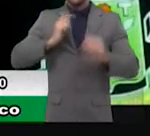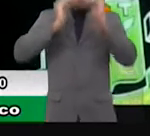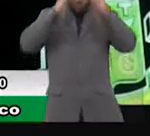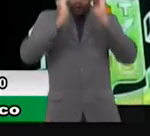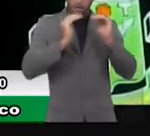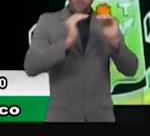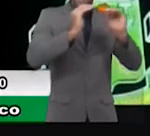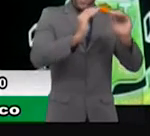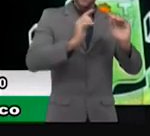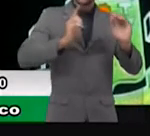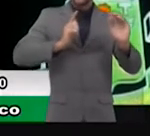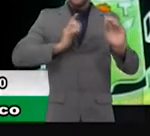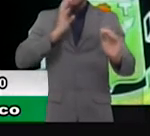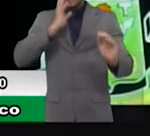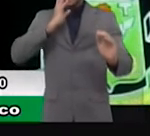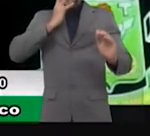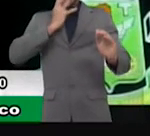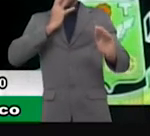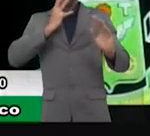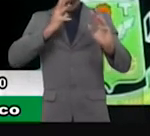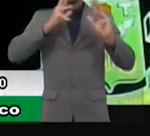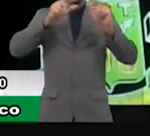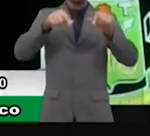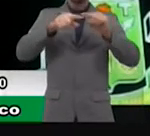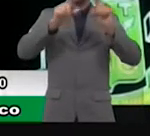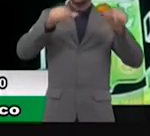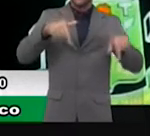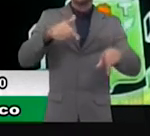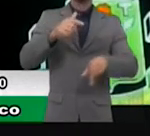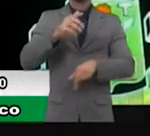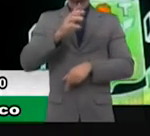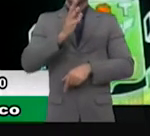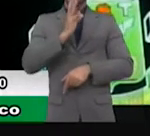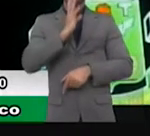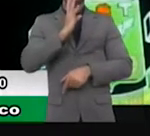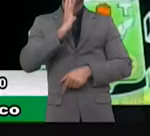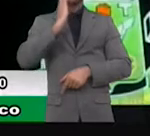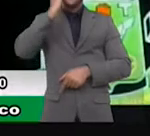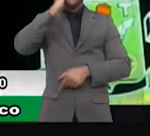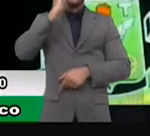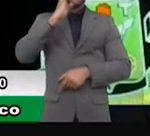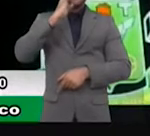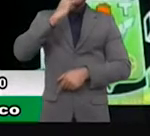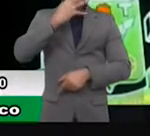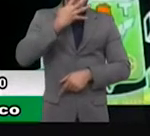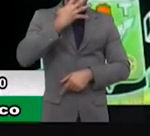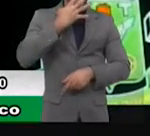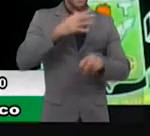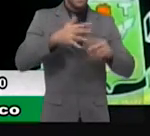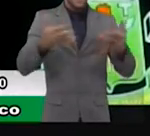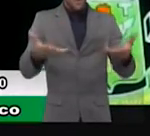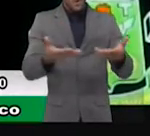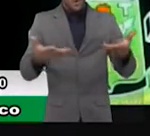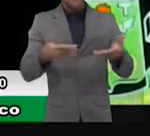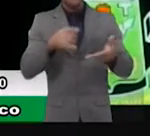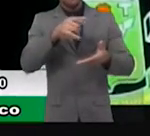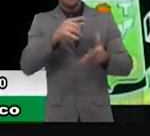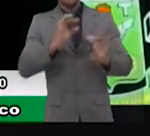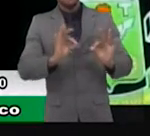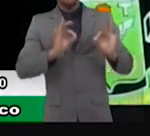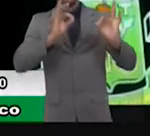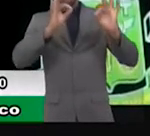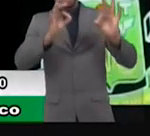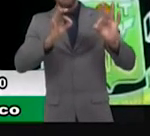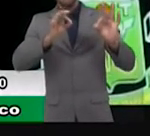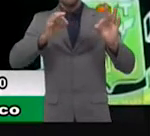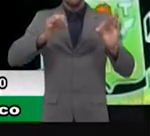admiração por Vossa Excelência. Todos os funcionários desta casa também têm admiração por Vossa Excelência. Então, Vossa Excelência passou e deixou a